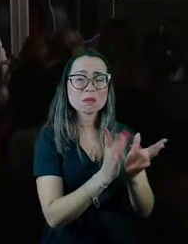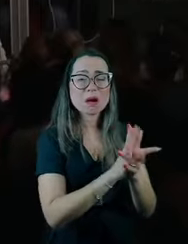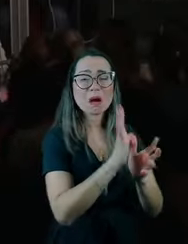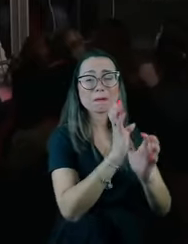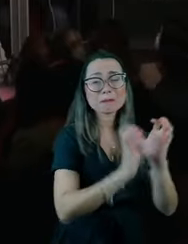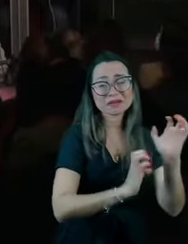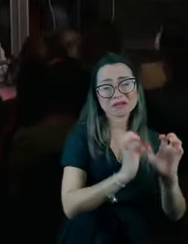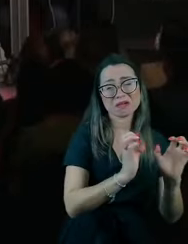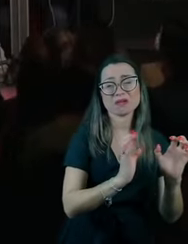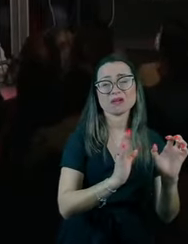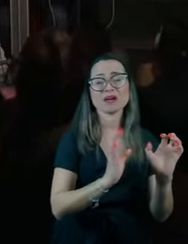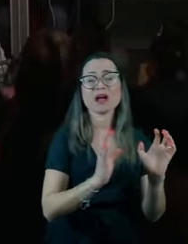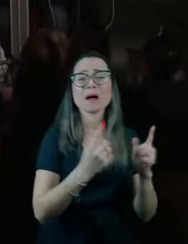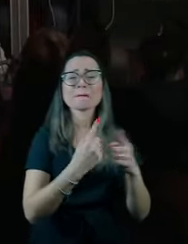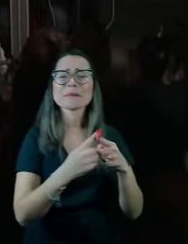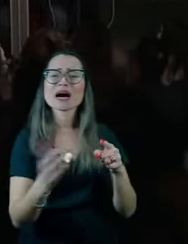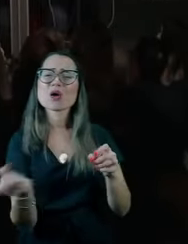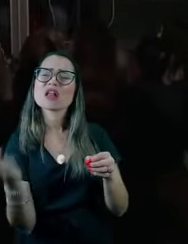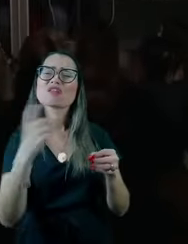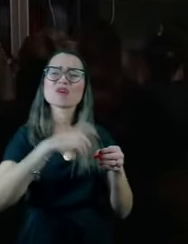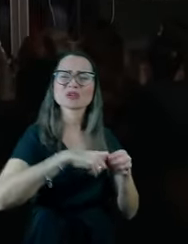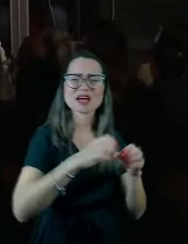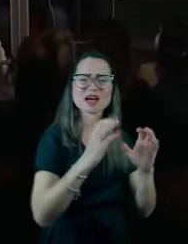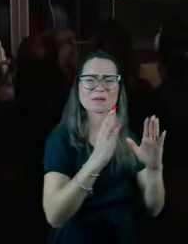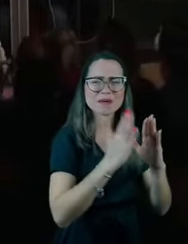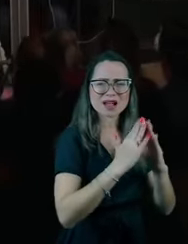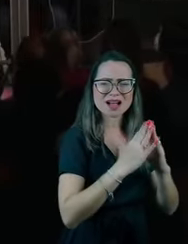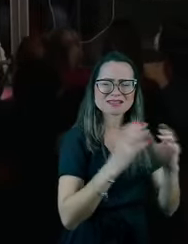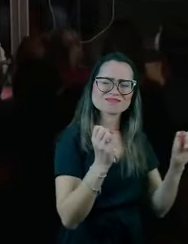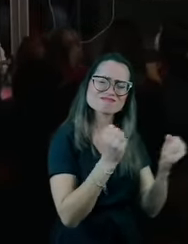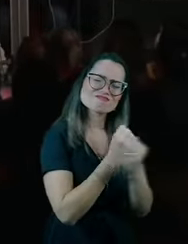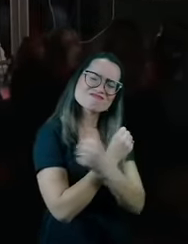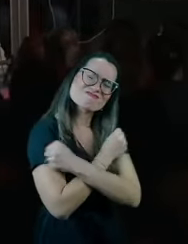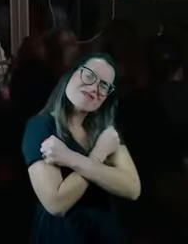abraço apertado no seu marido. Um beijo demorado.